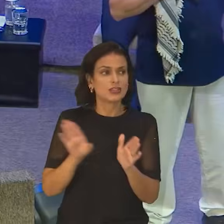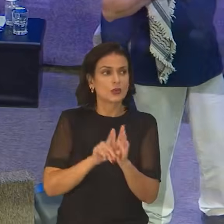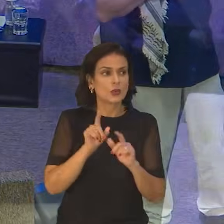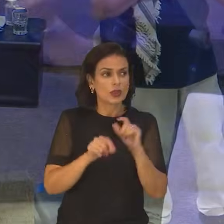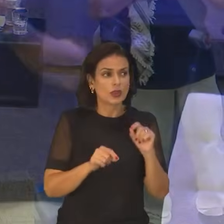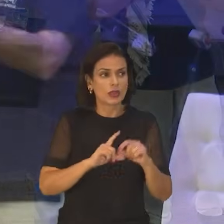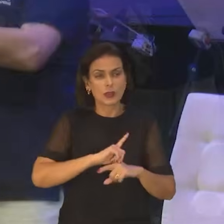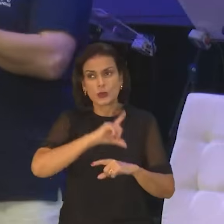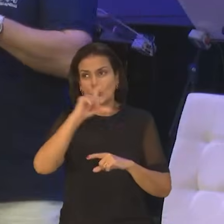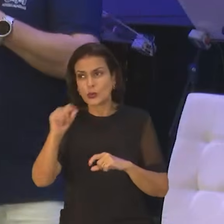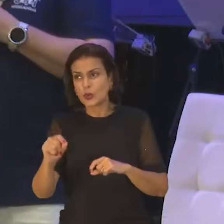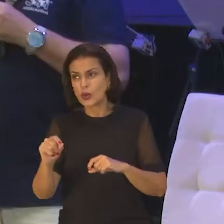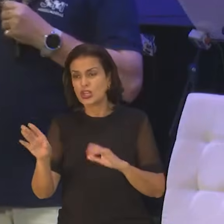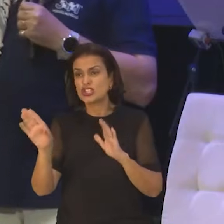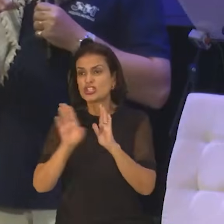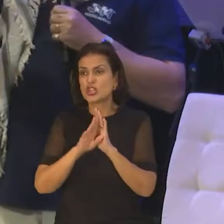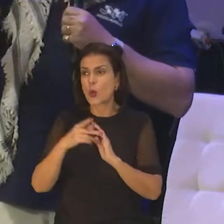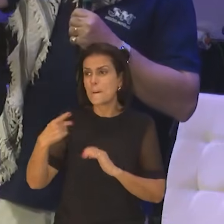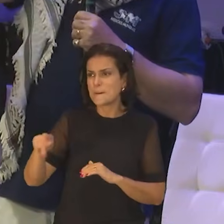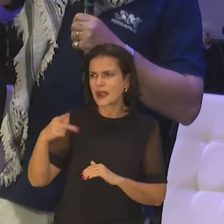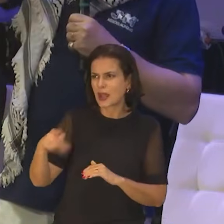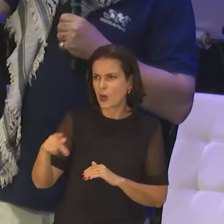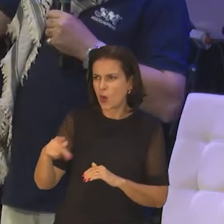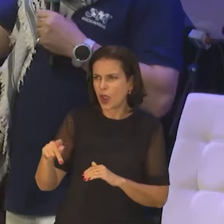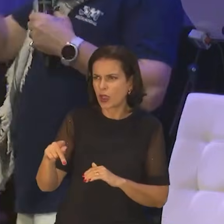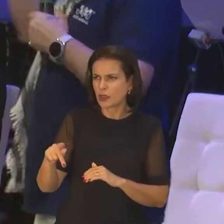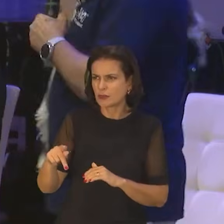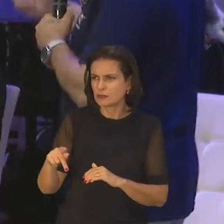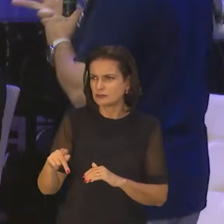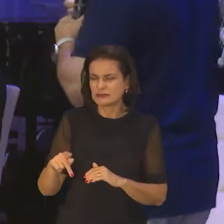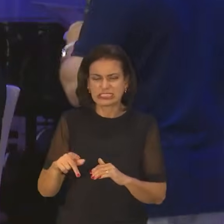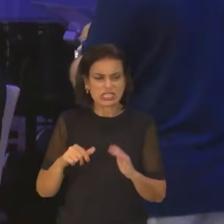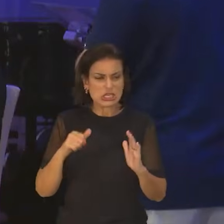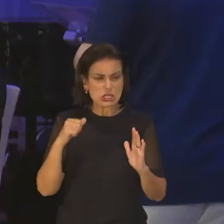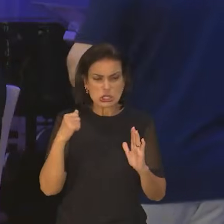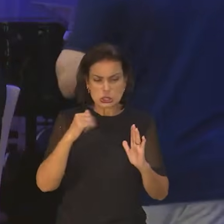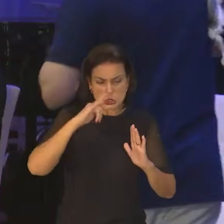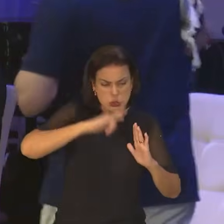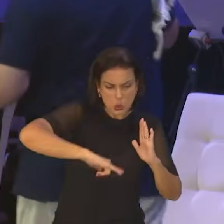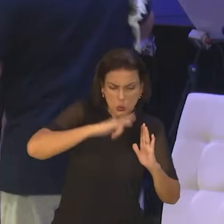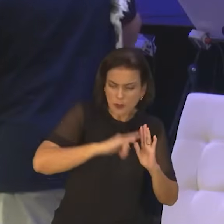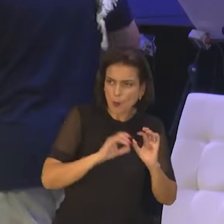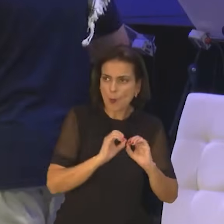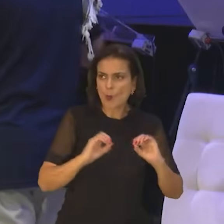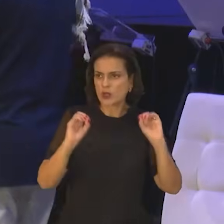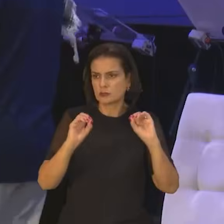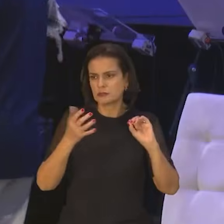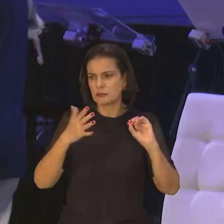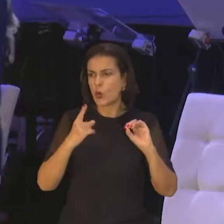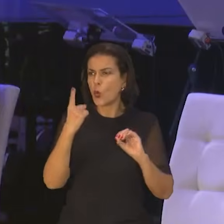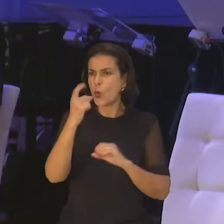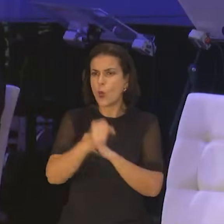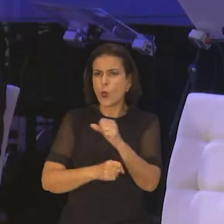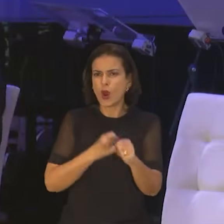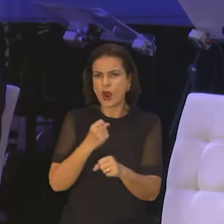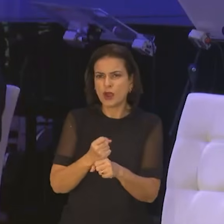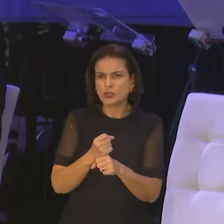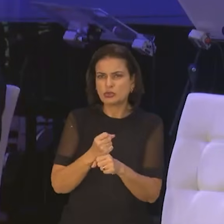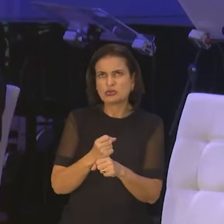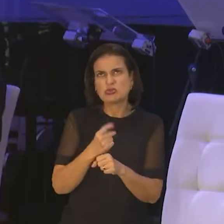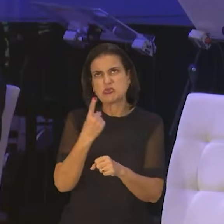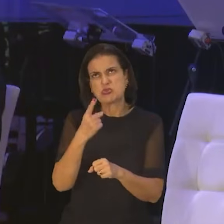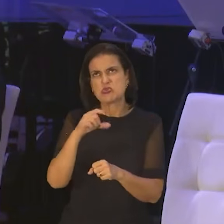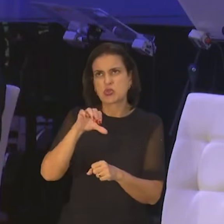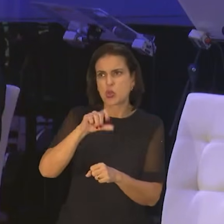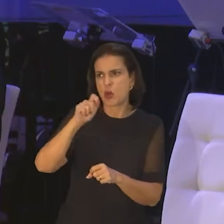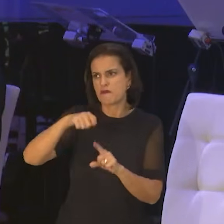Saí da Colômbia, cheguei até o Paraguai. Minha viagem sem passaporte, sem dinheiro, sem nada, tomou mais ou menos 1 ano, 9 meses.